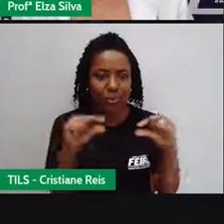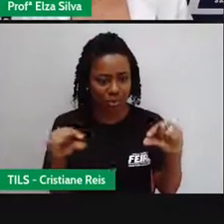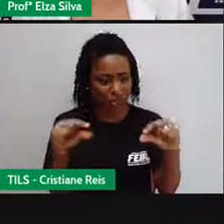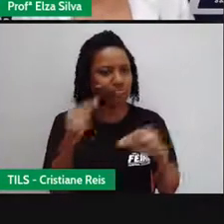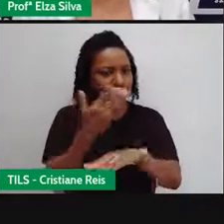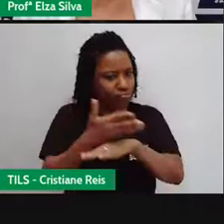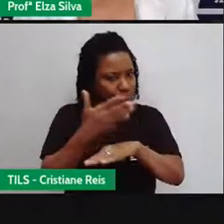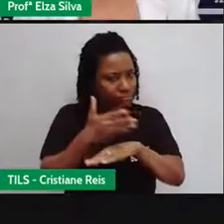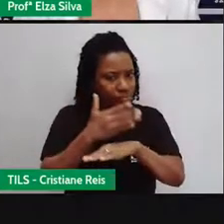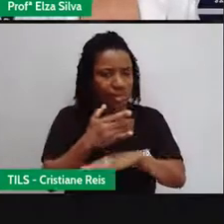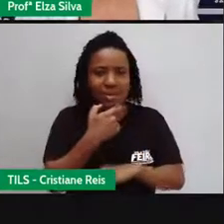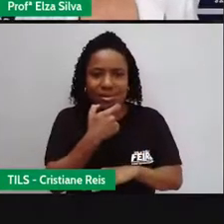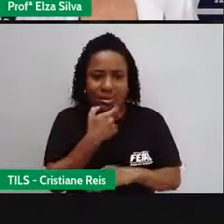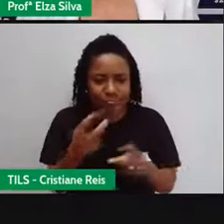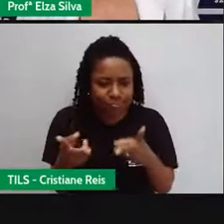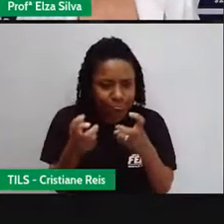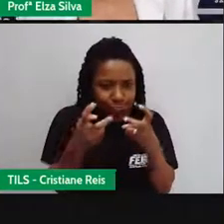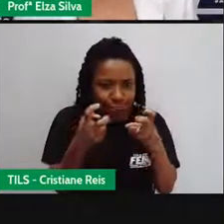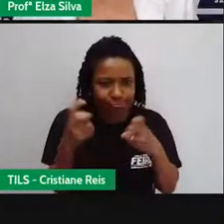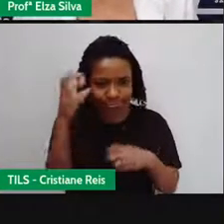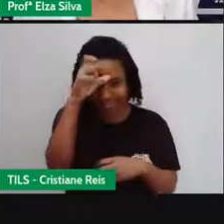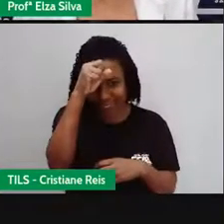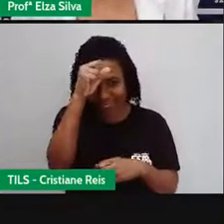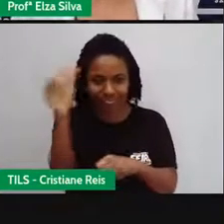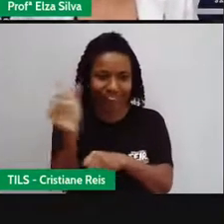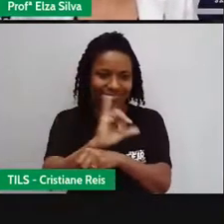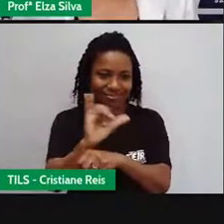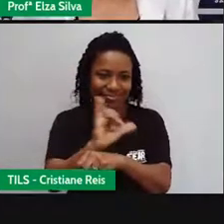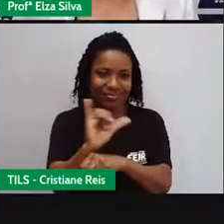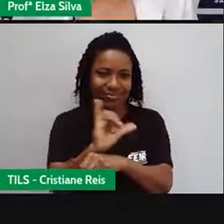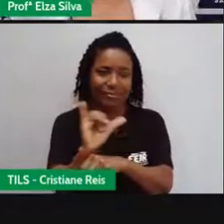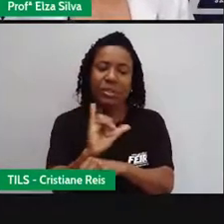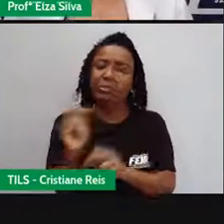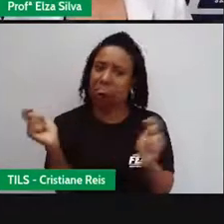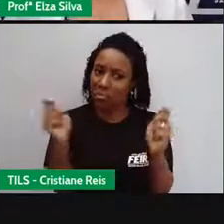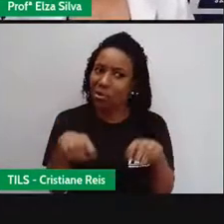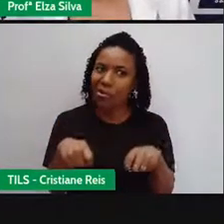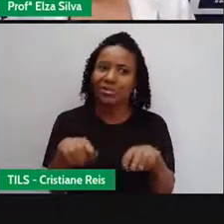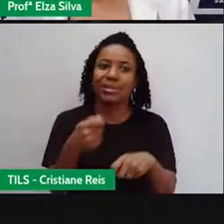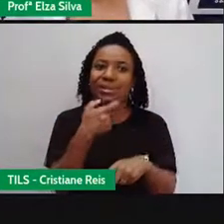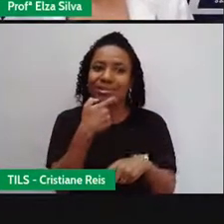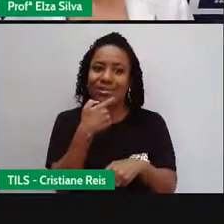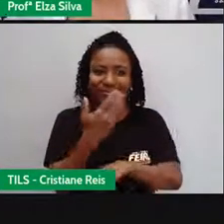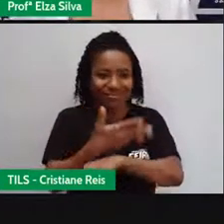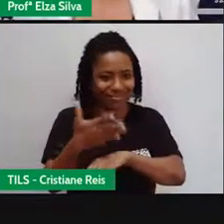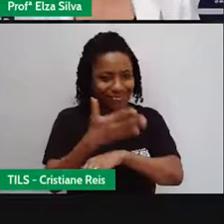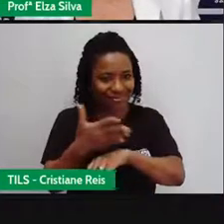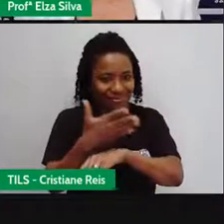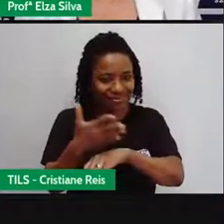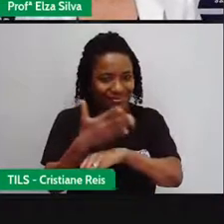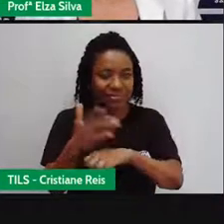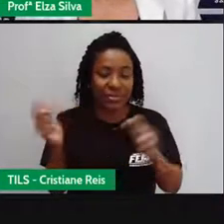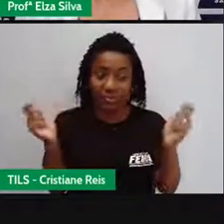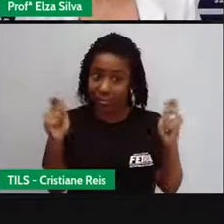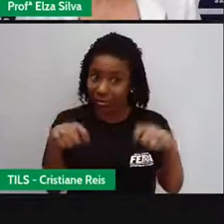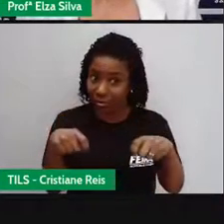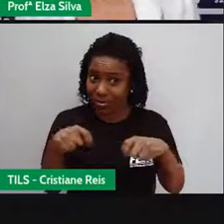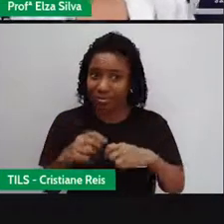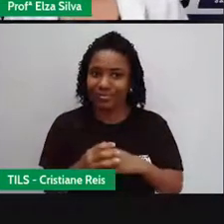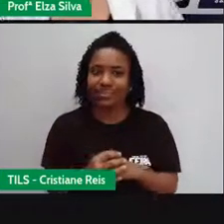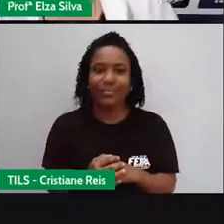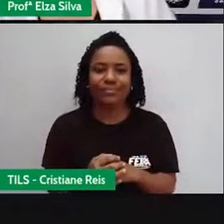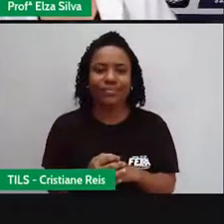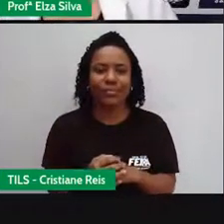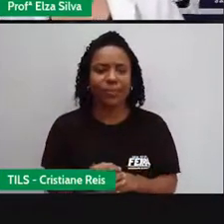Ok, students? Fica a dica aí para você aperfeiçoar o seu inglês. Este hino, a letra, ela